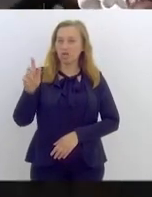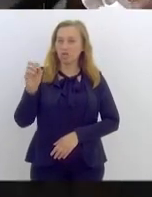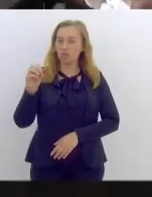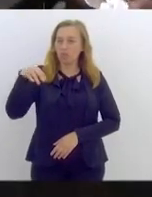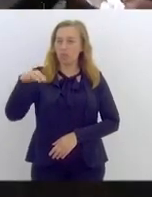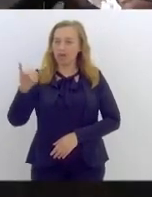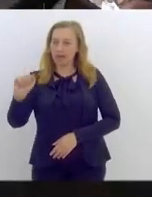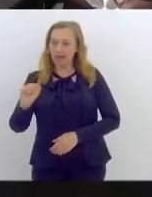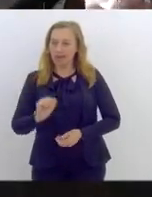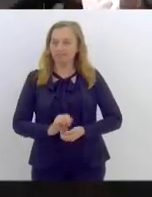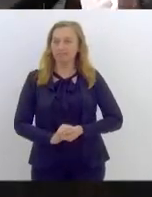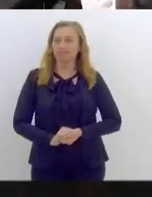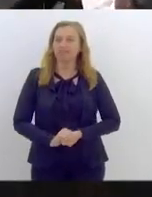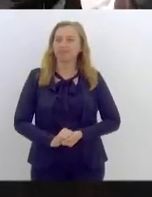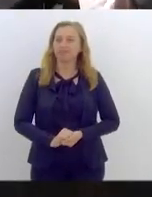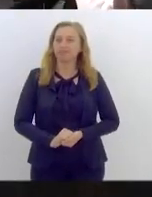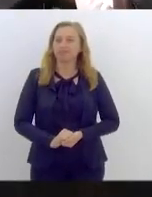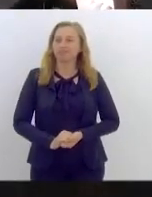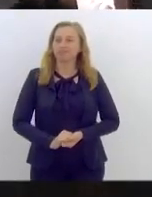Que está